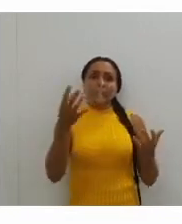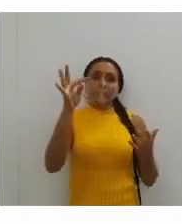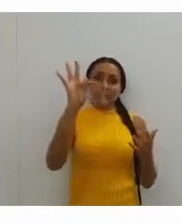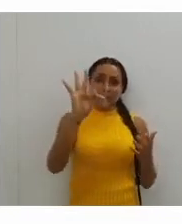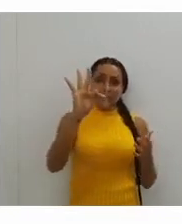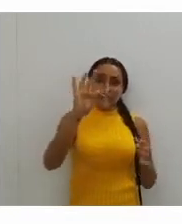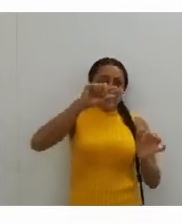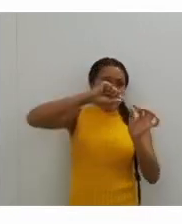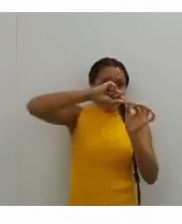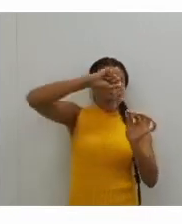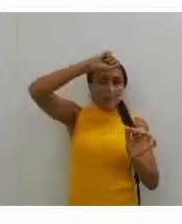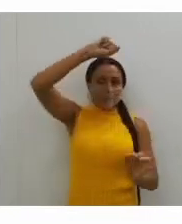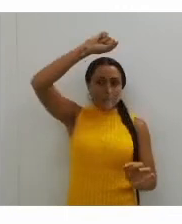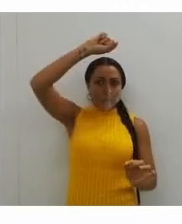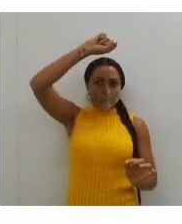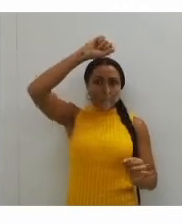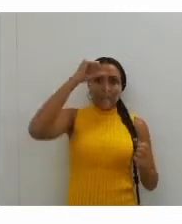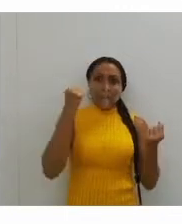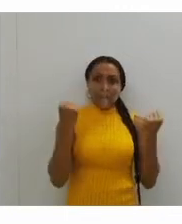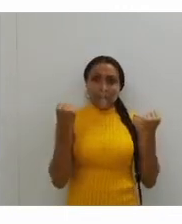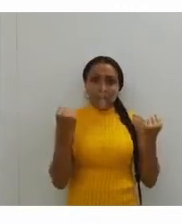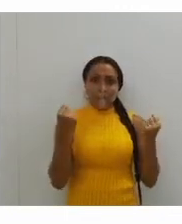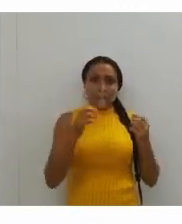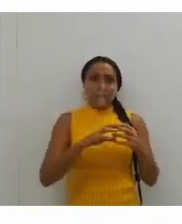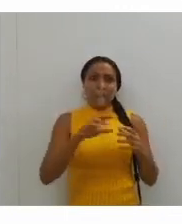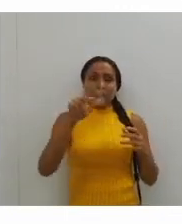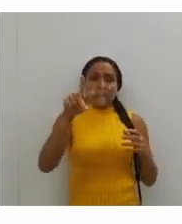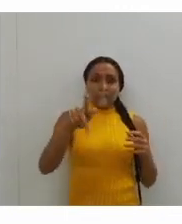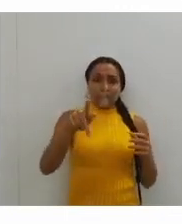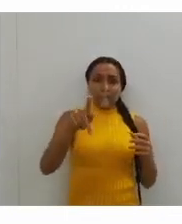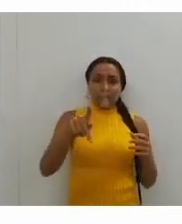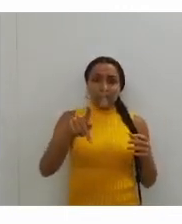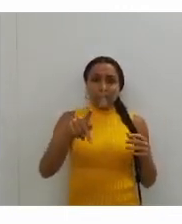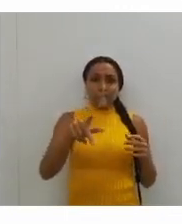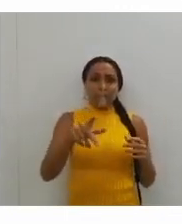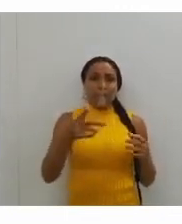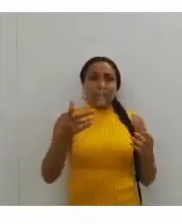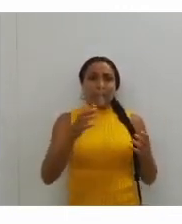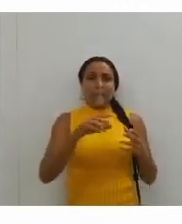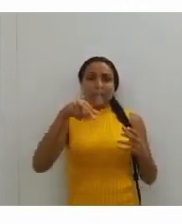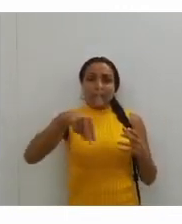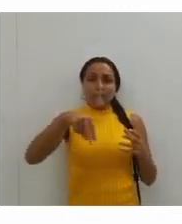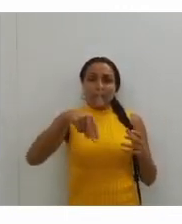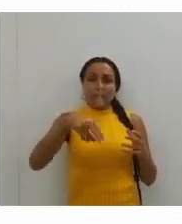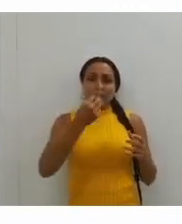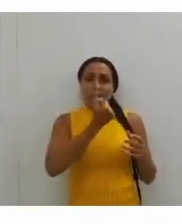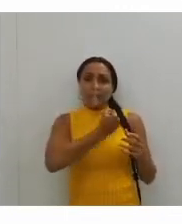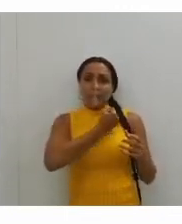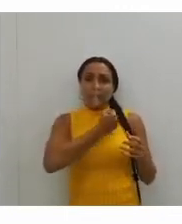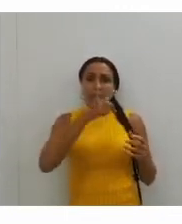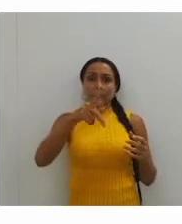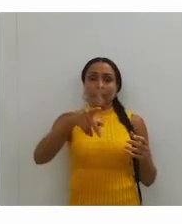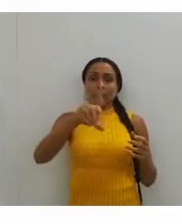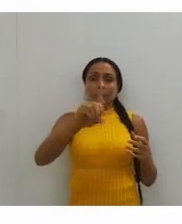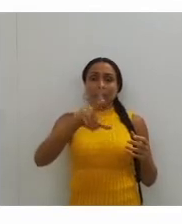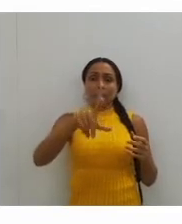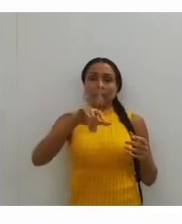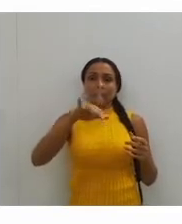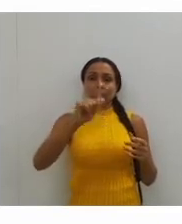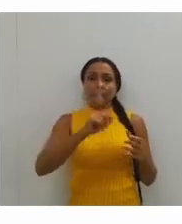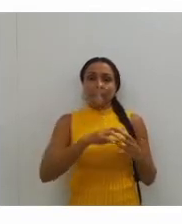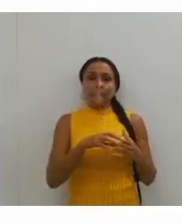e P é a força gravitacional. E N é o número de polias. Vamos interpretar?